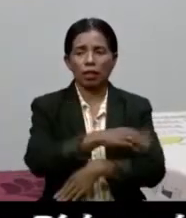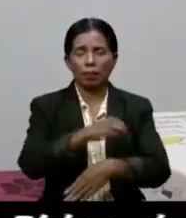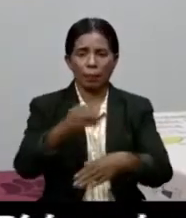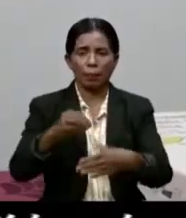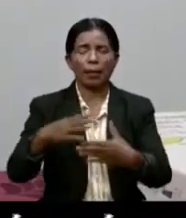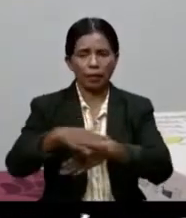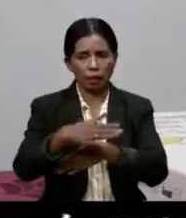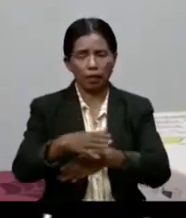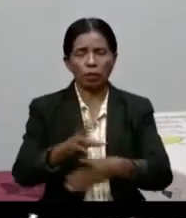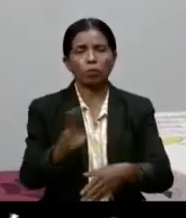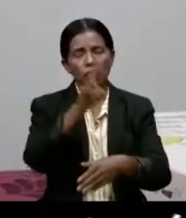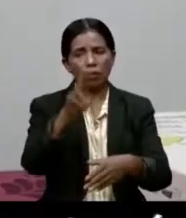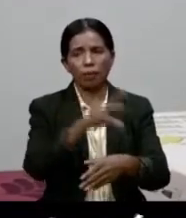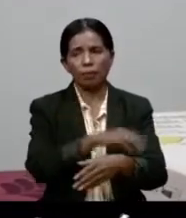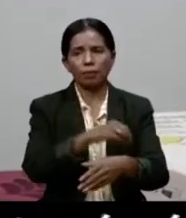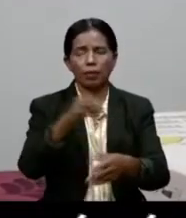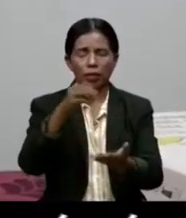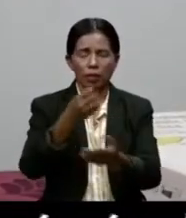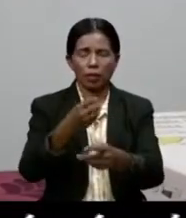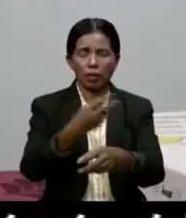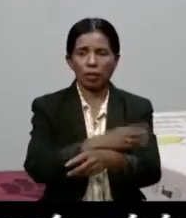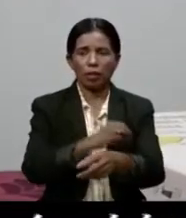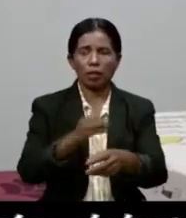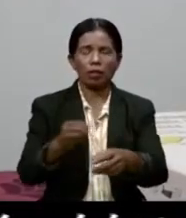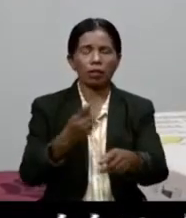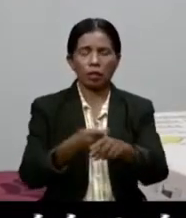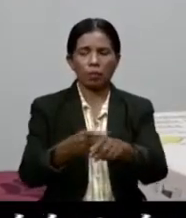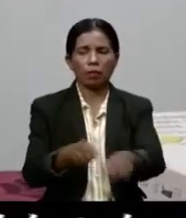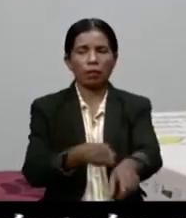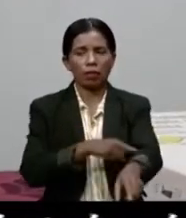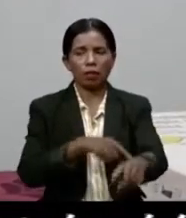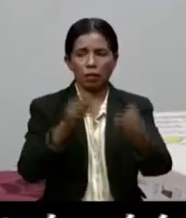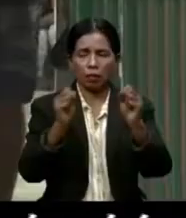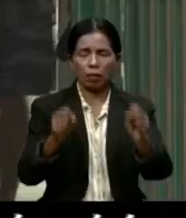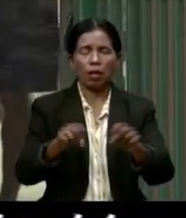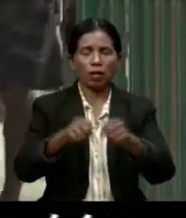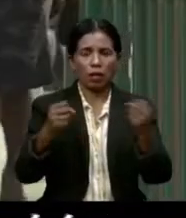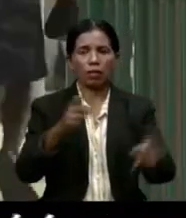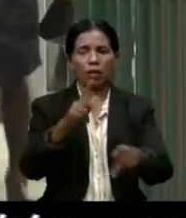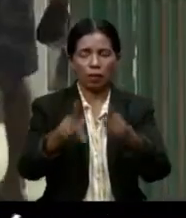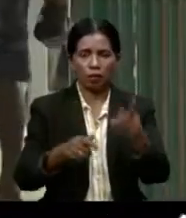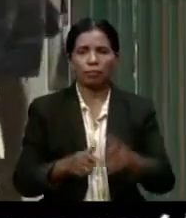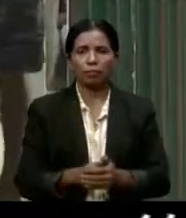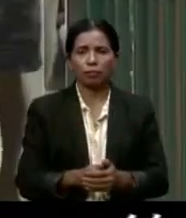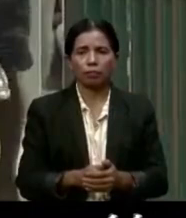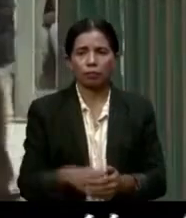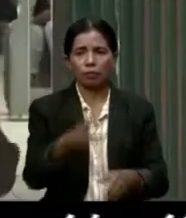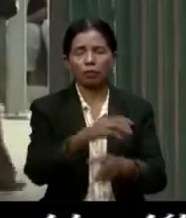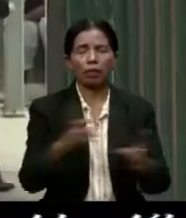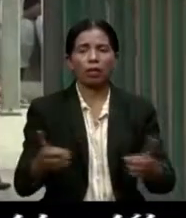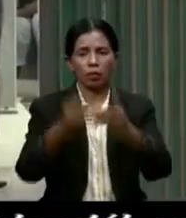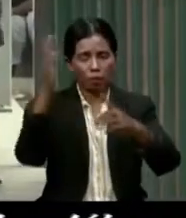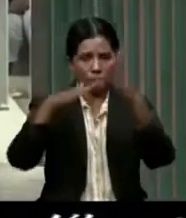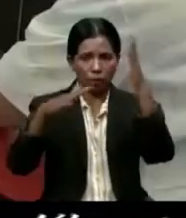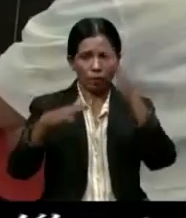que a tu falei curto prazo, médio, longo prazo, minha bela traga ema. Tir Nilton, além de enfrenta problemas de